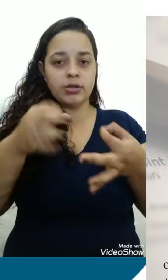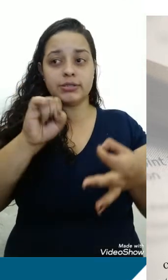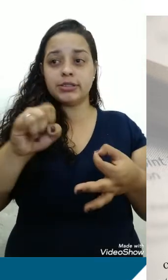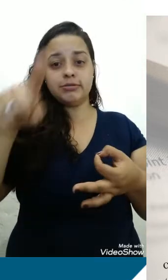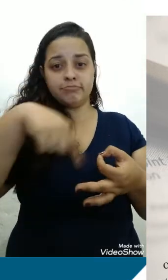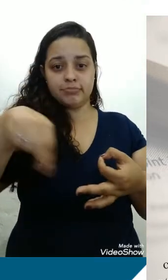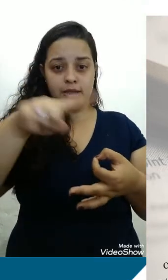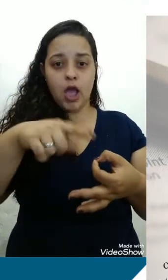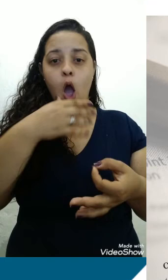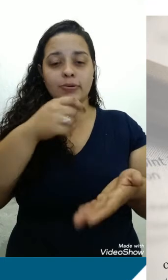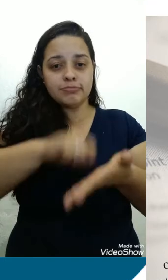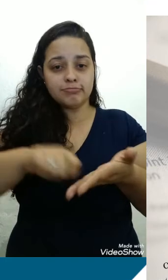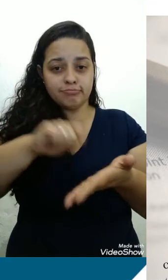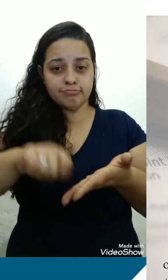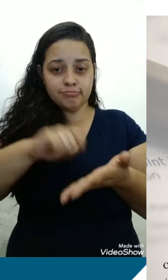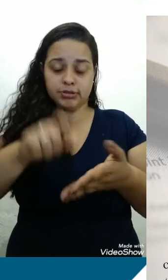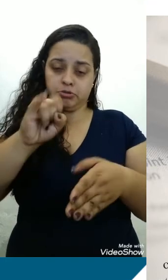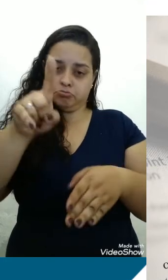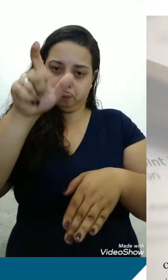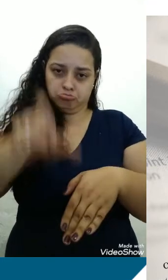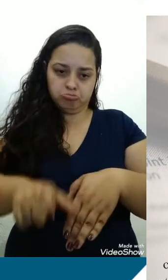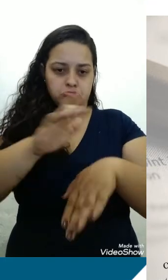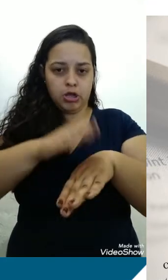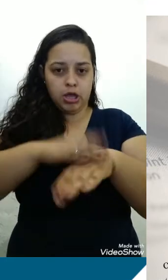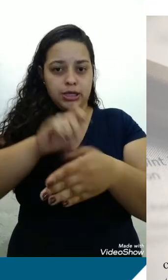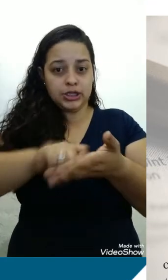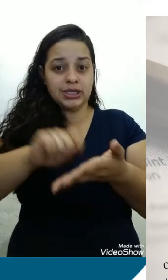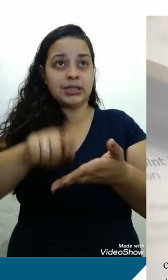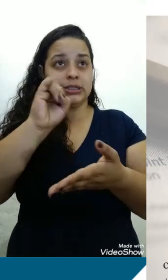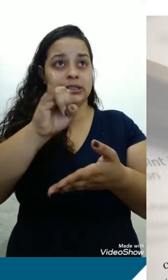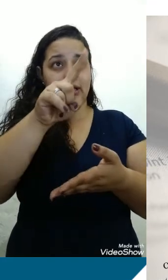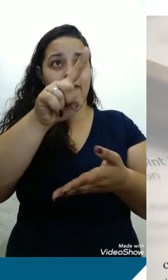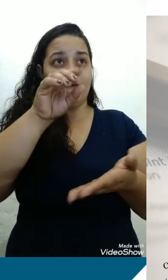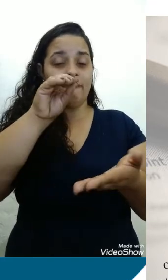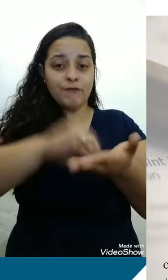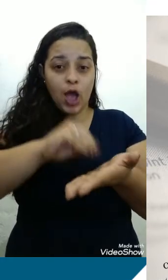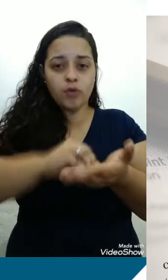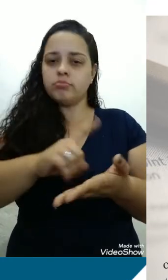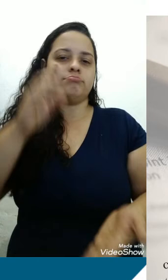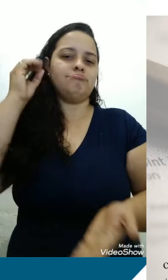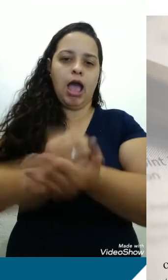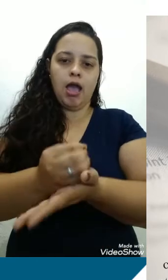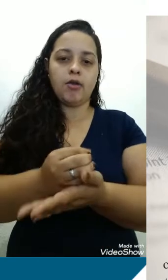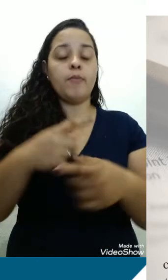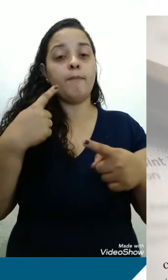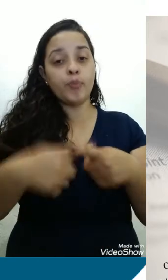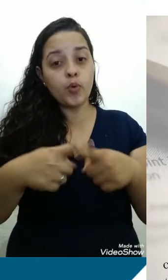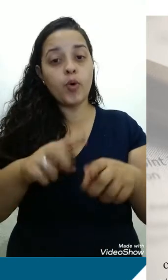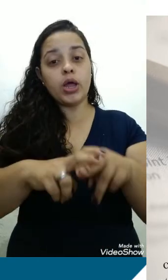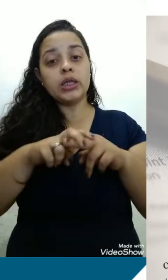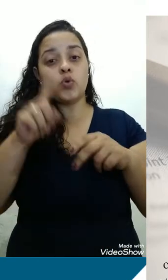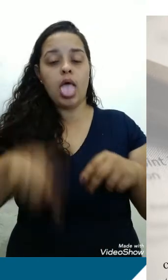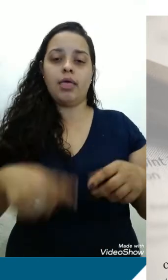comigo que se o candidato zera a competência 2, ele também zera a redação inteira? Por isso que a competência 2 tem um caráter